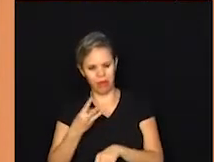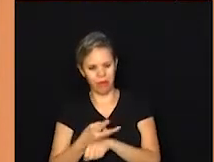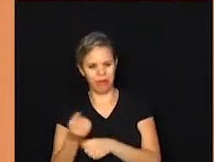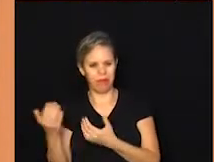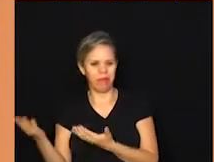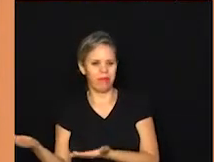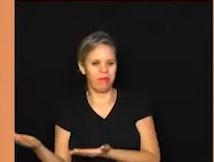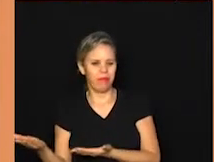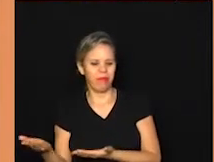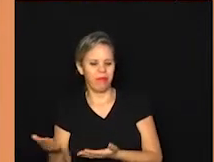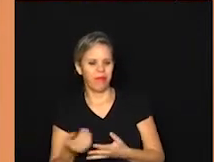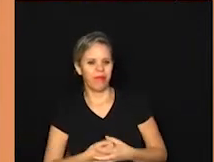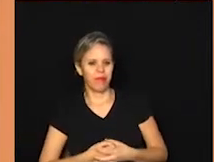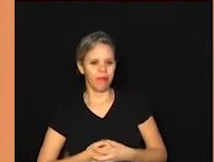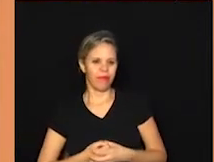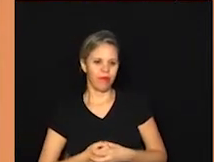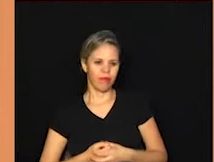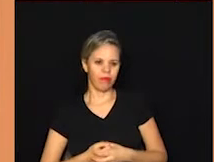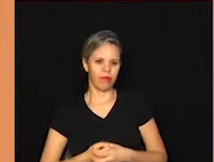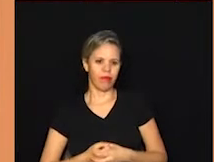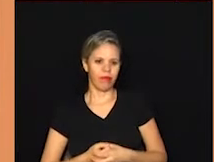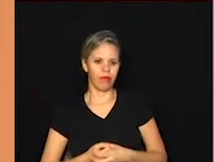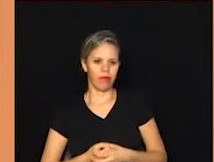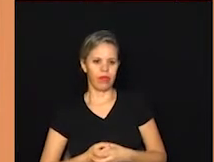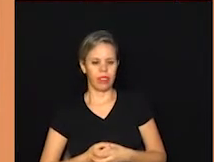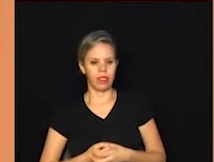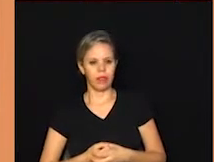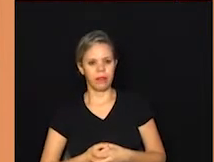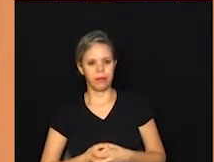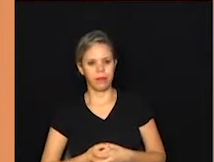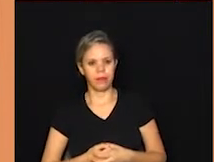gente tem, que é o